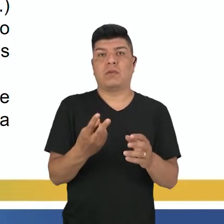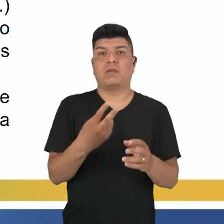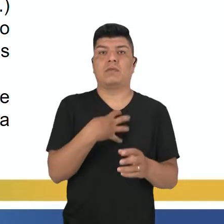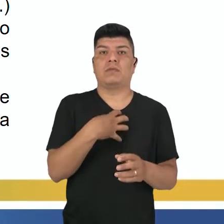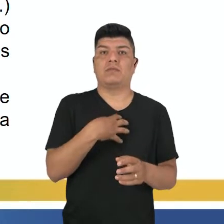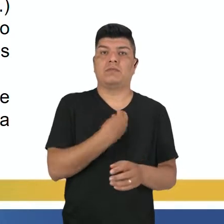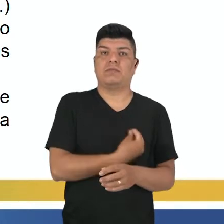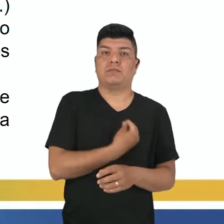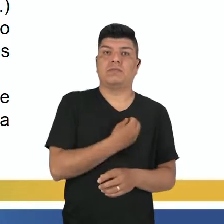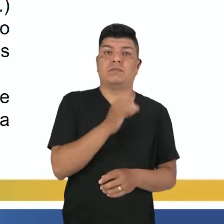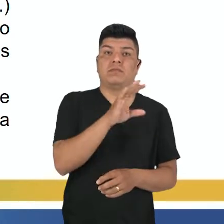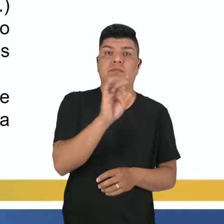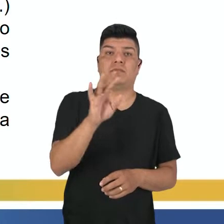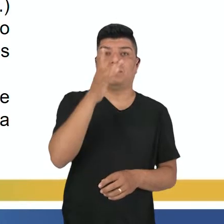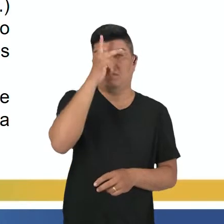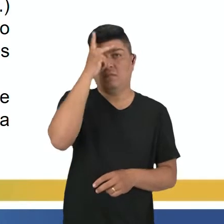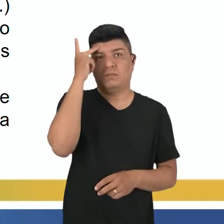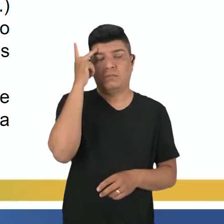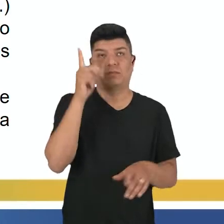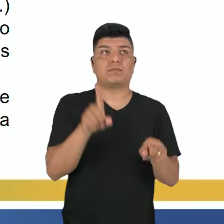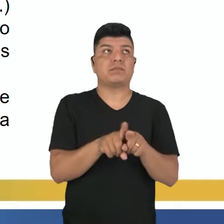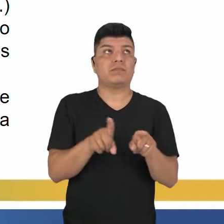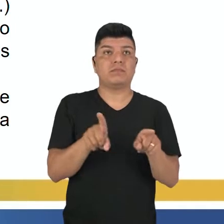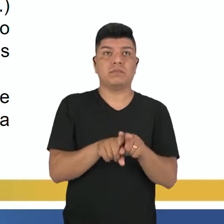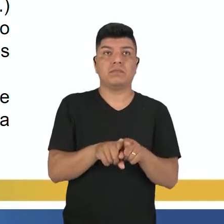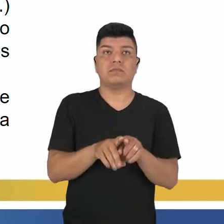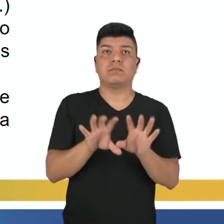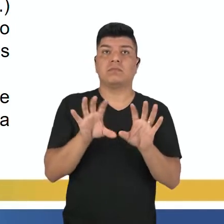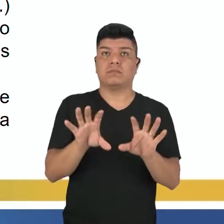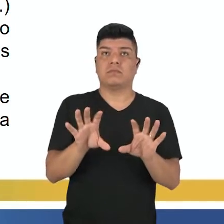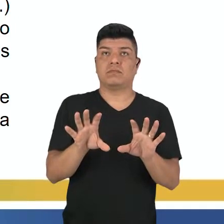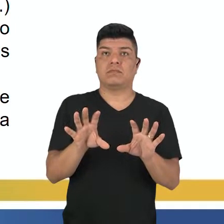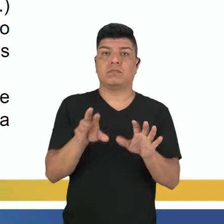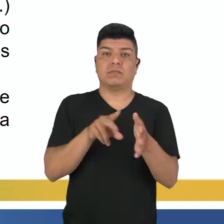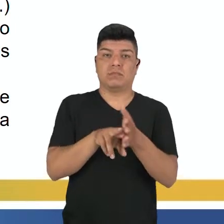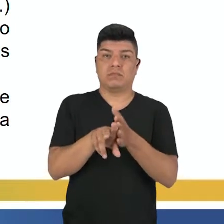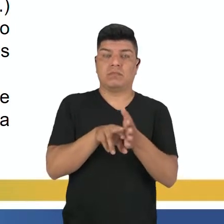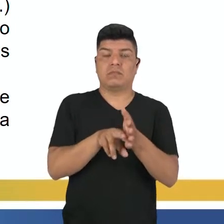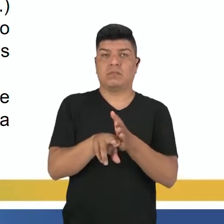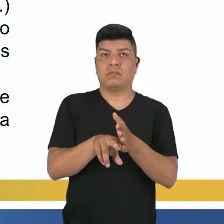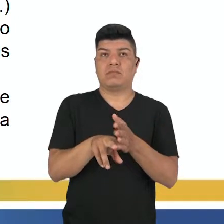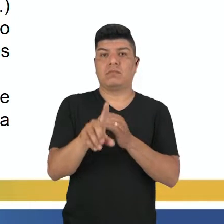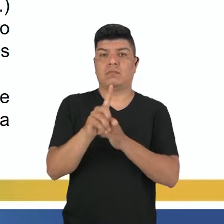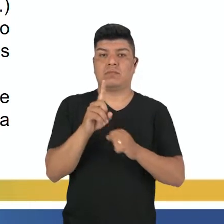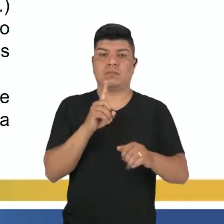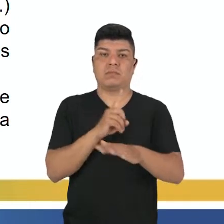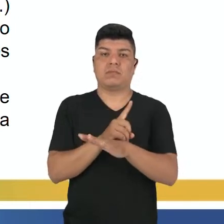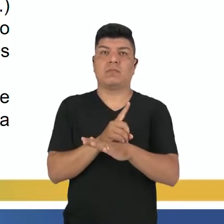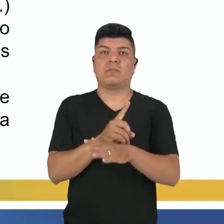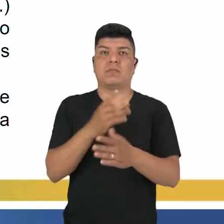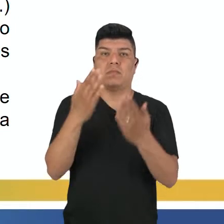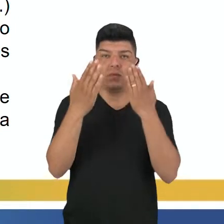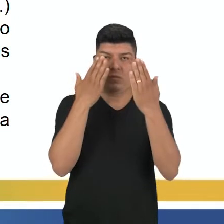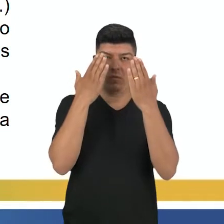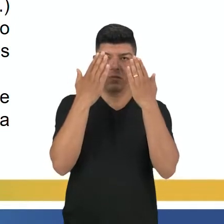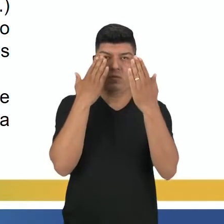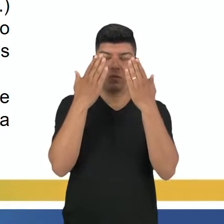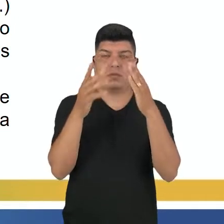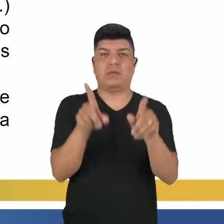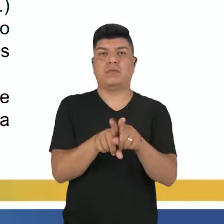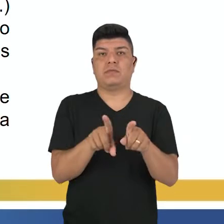de vida de cada pessoa e também de determinados fatores biológicos, sociais e